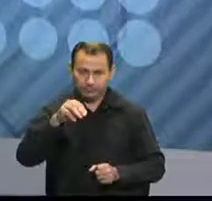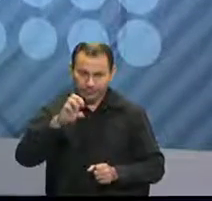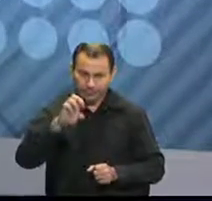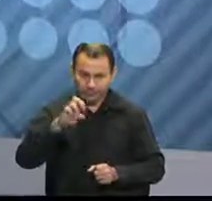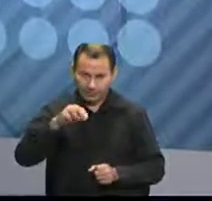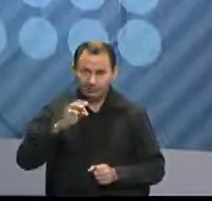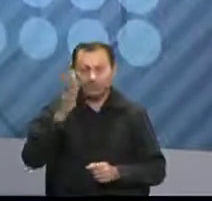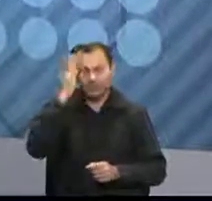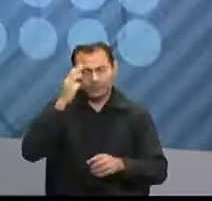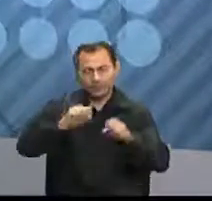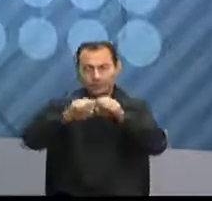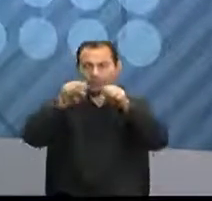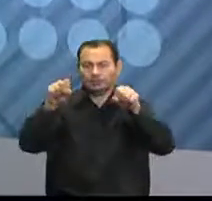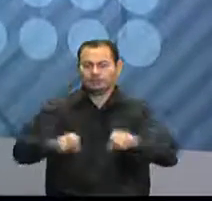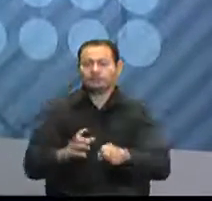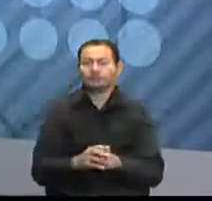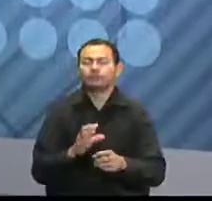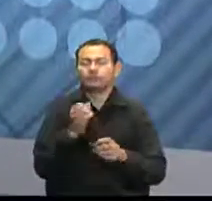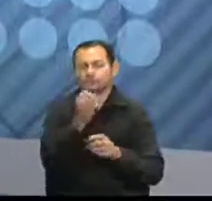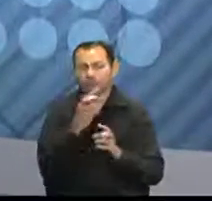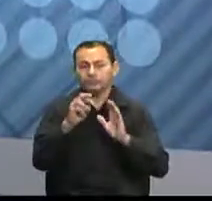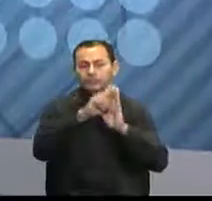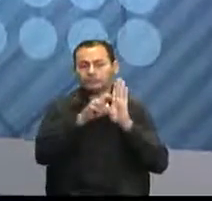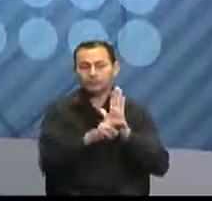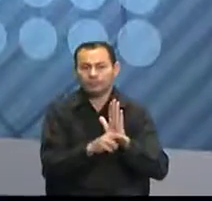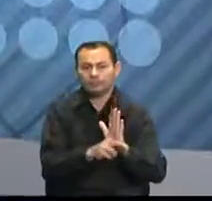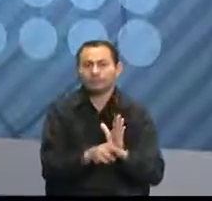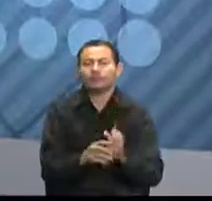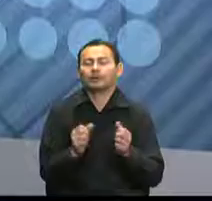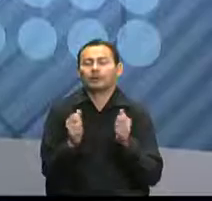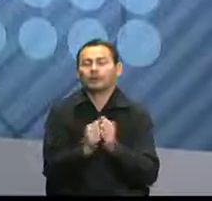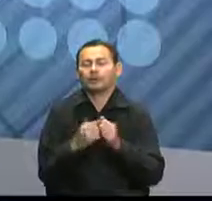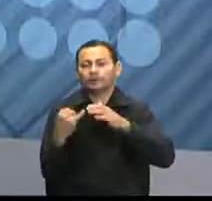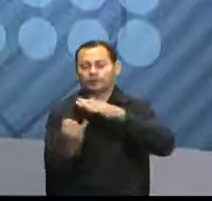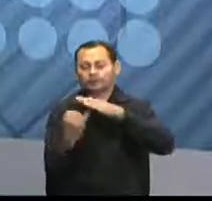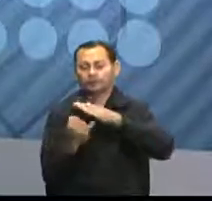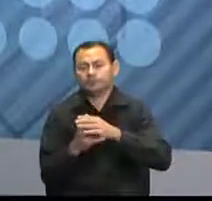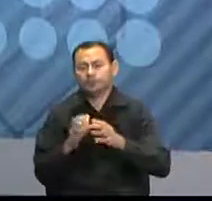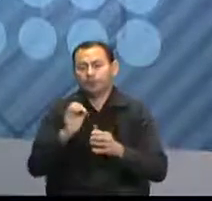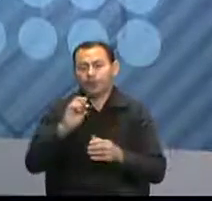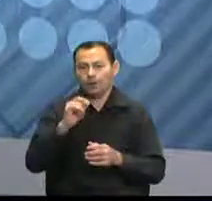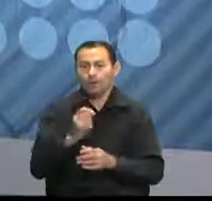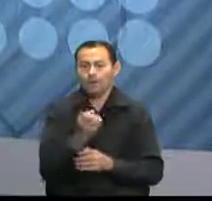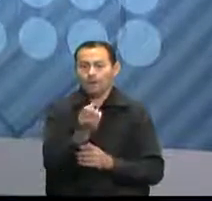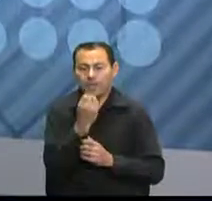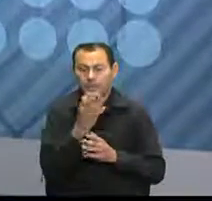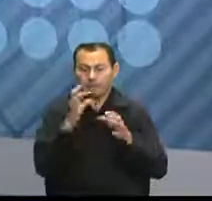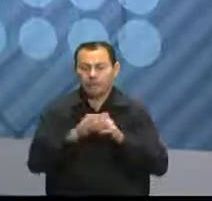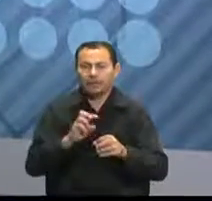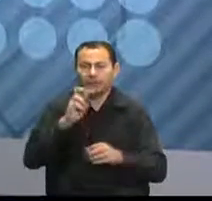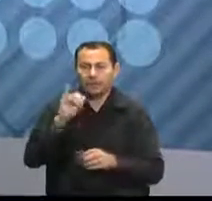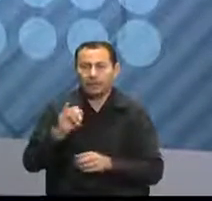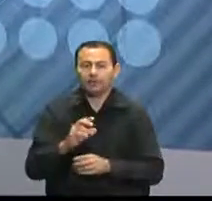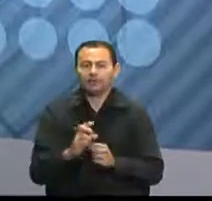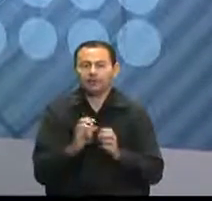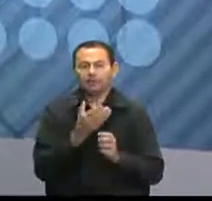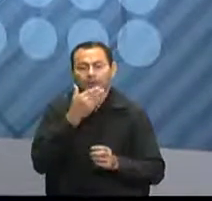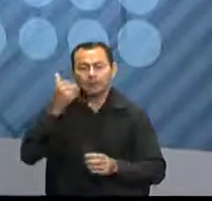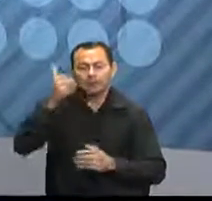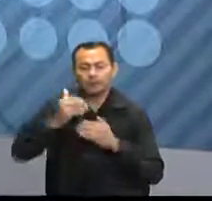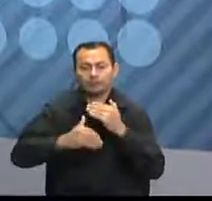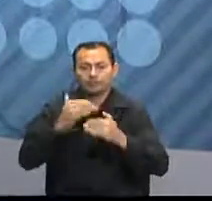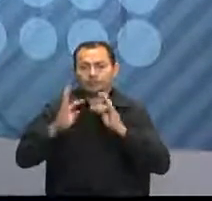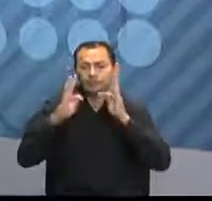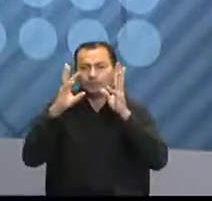esse sistema ele está bem regulamentado com instituições e órgãos bem definidos e assim vai viabilizar